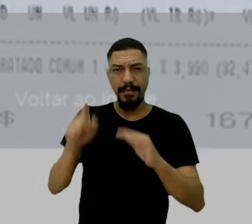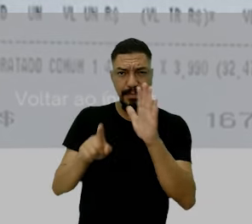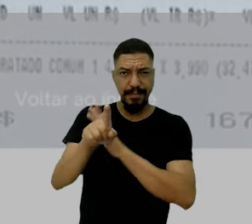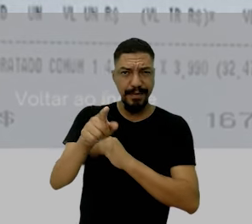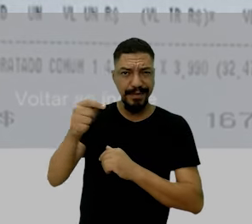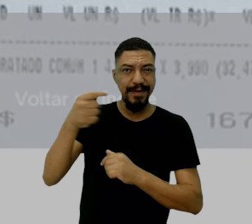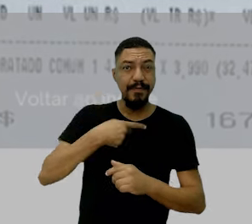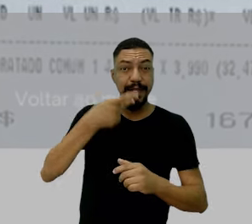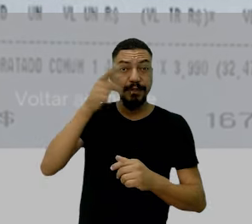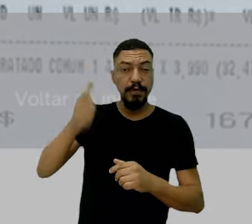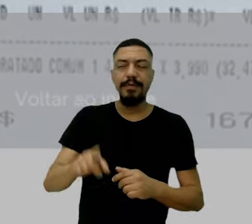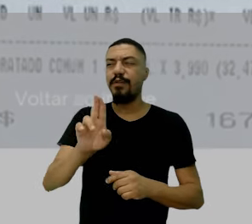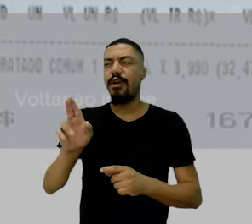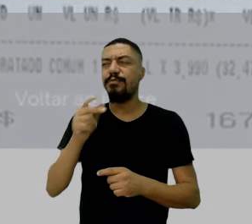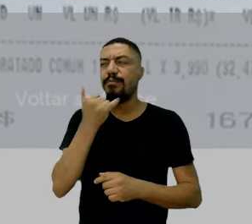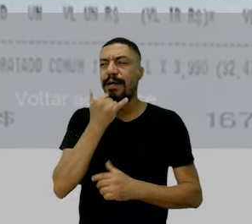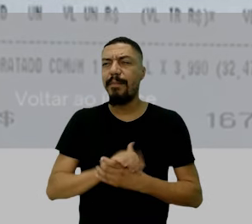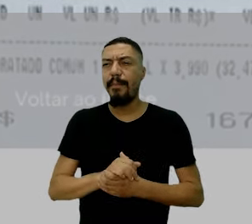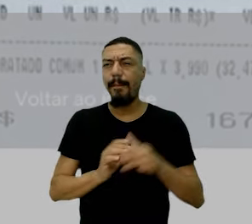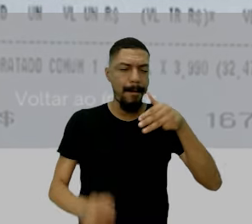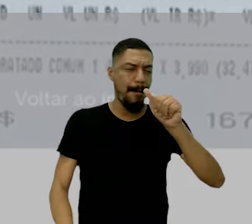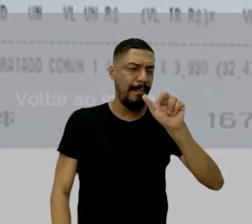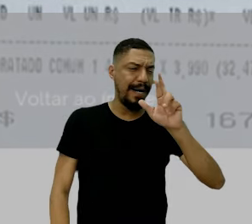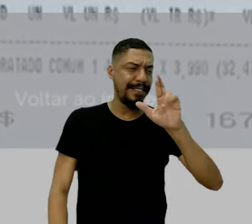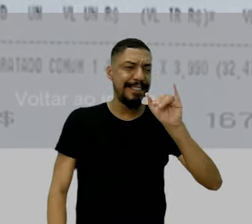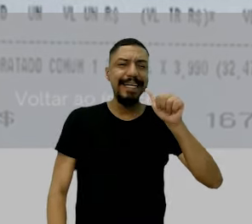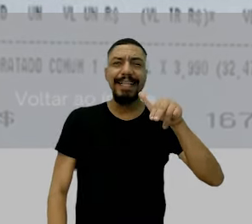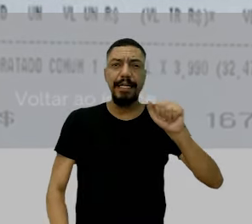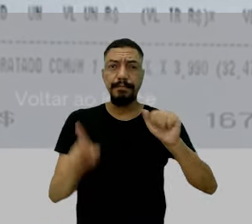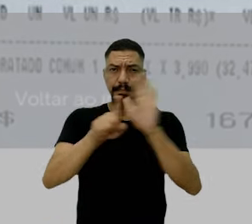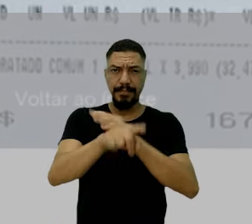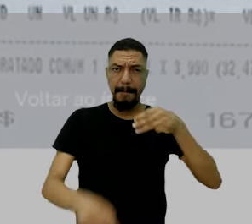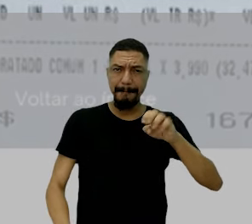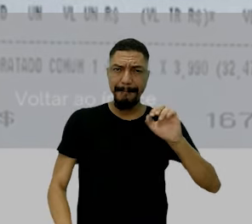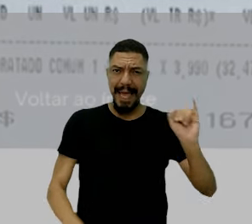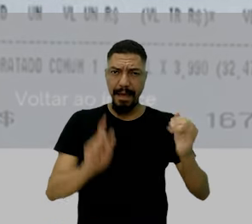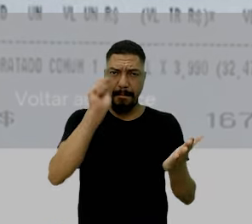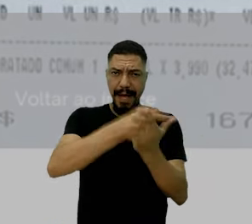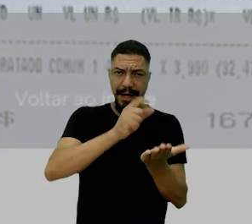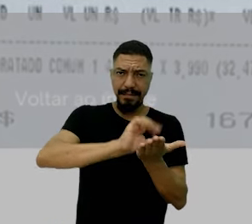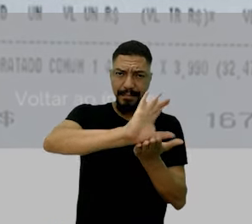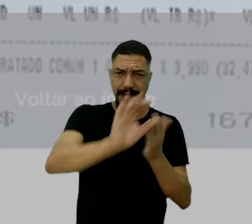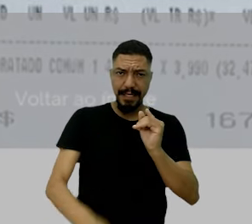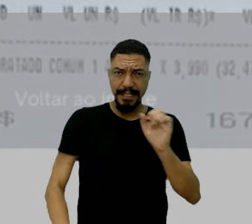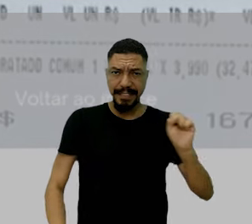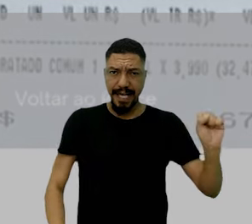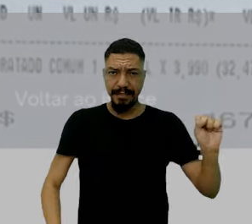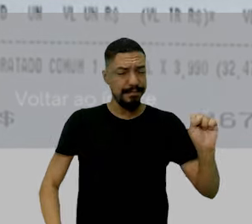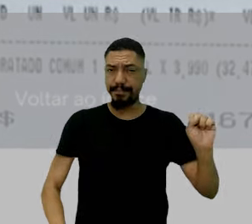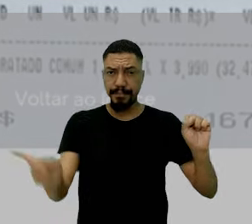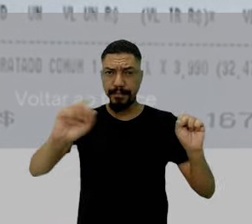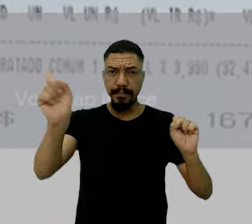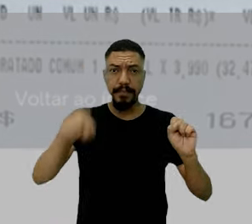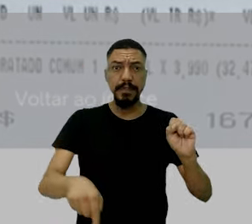a sua pergunta por causa do microfone, tá? Ela perguntou qual que é o seu nome? Mariana. A Mariana perguntou se MEI paga ISS, né?